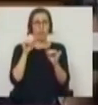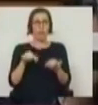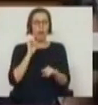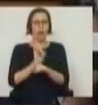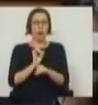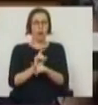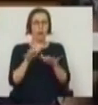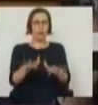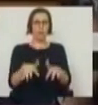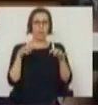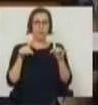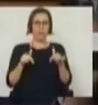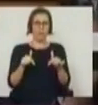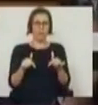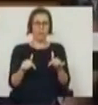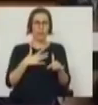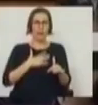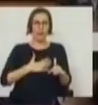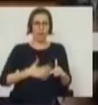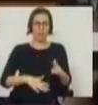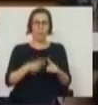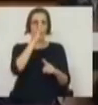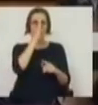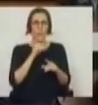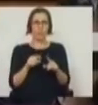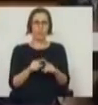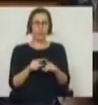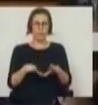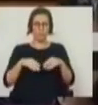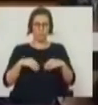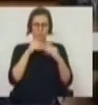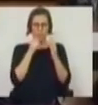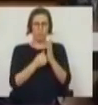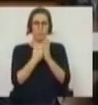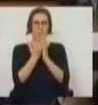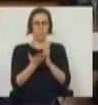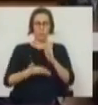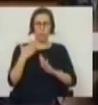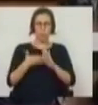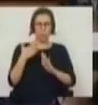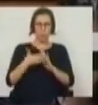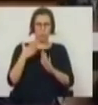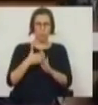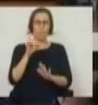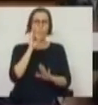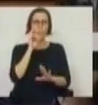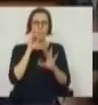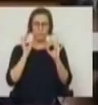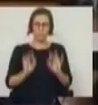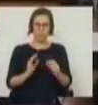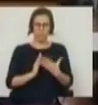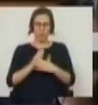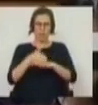esta Câmara que pretende que o Governo adote medidas urgentes que garantam